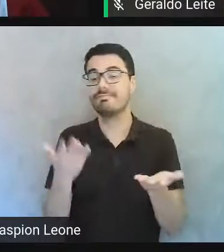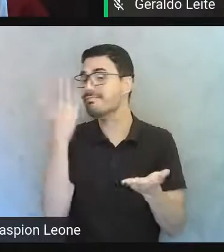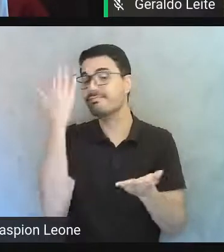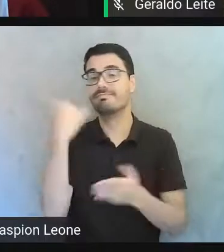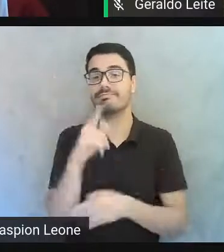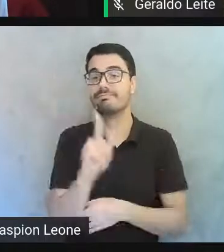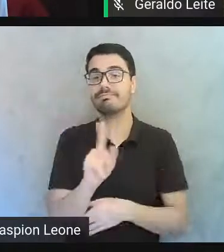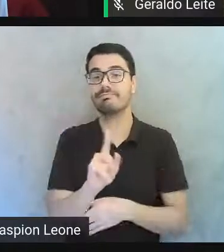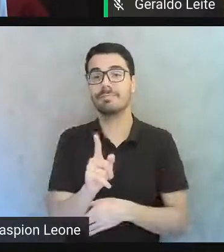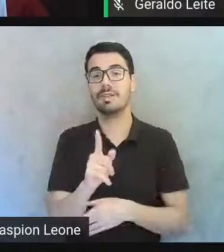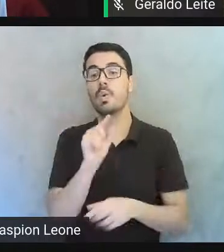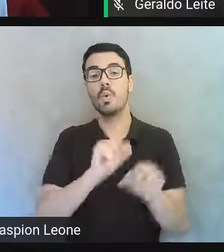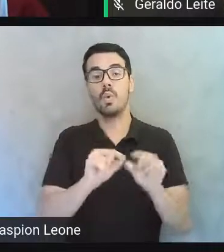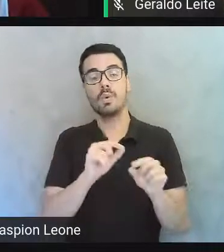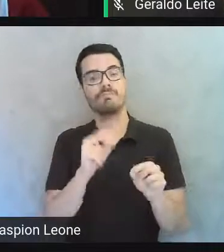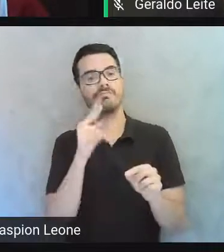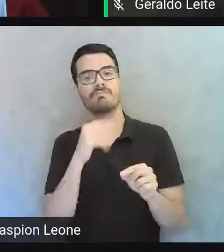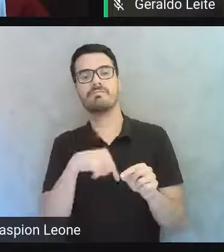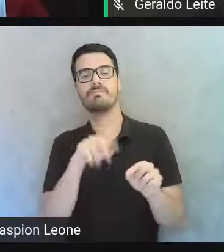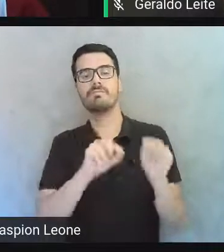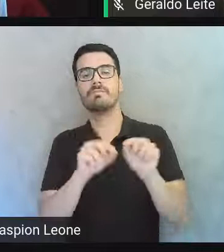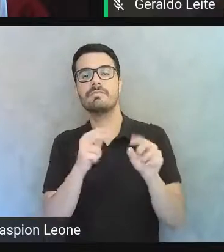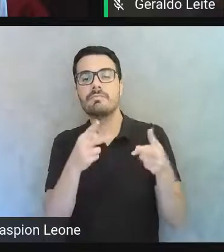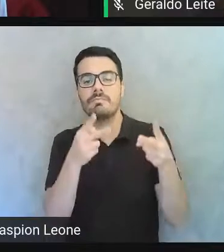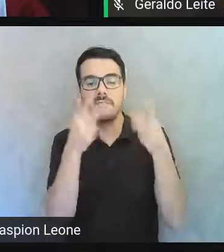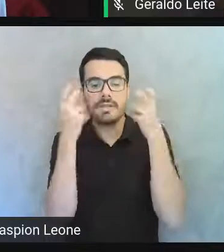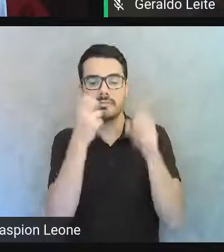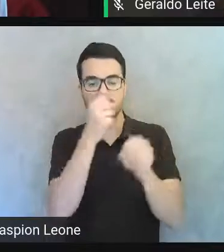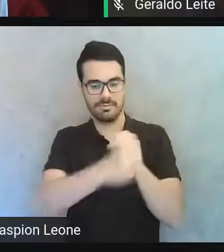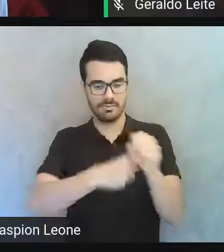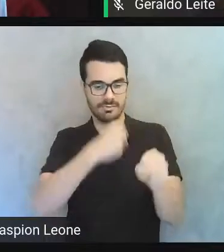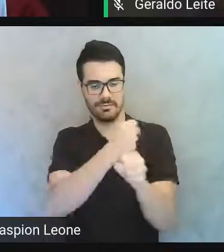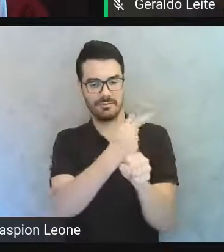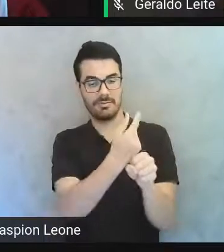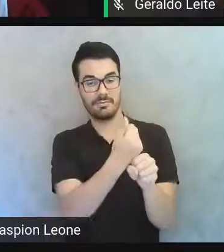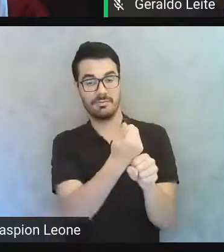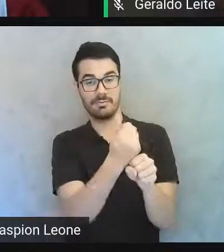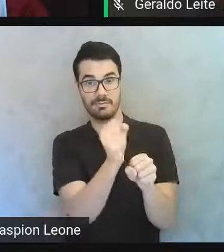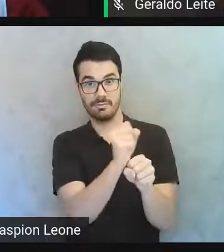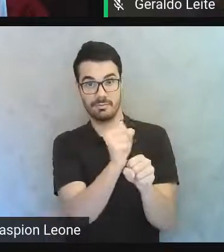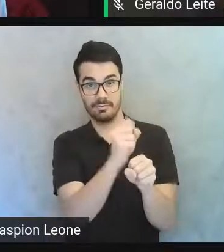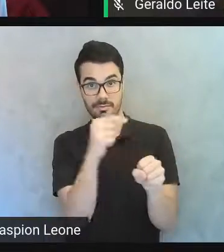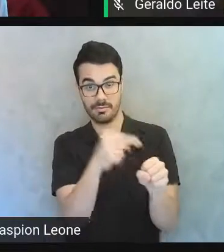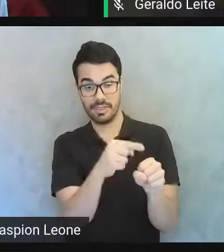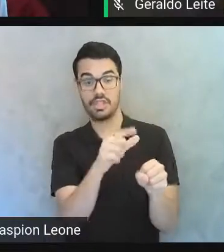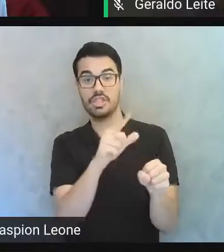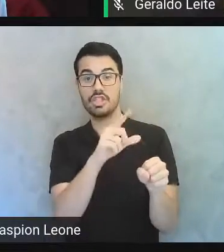em 2018 foi que, por exemplo, boa parte da cota